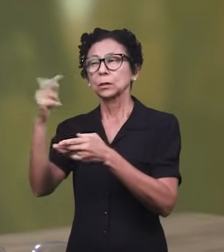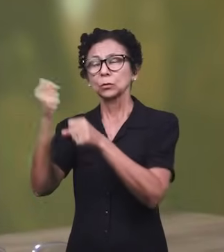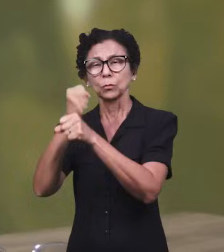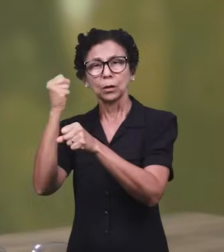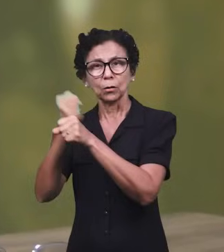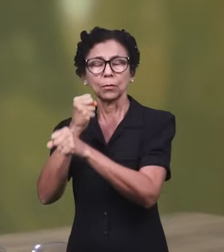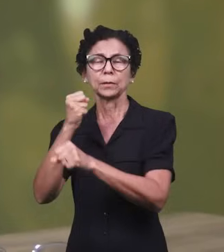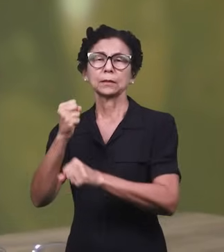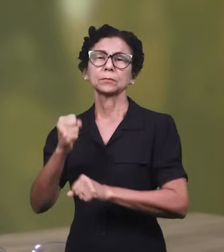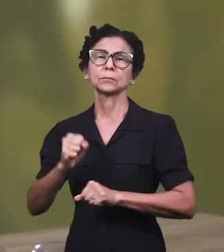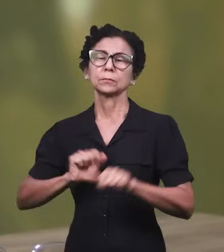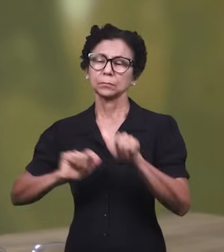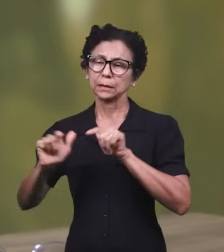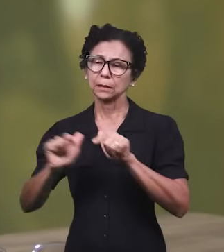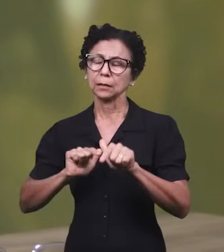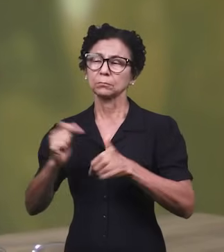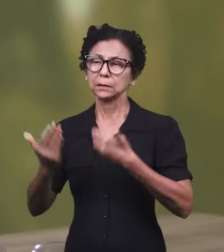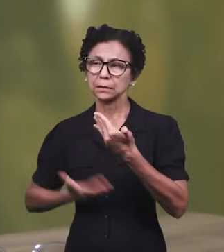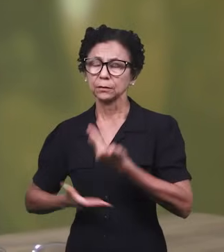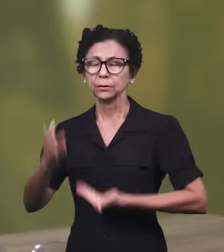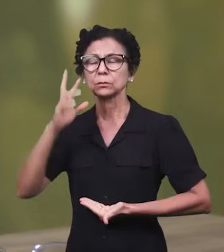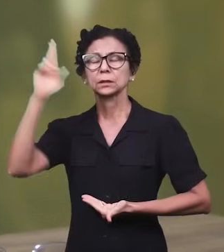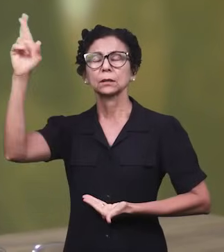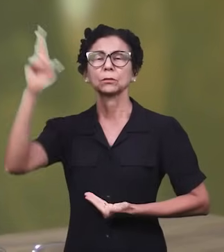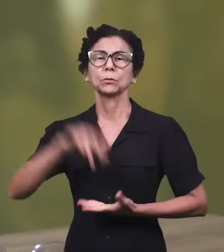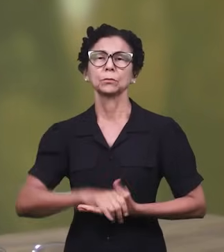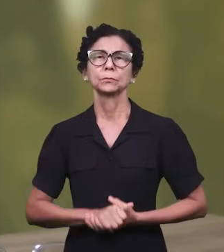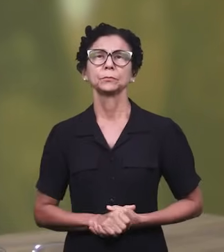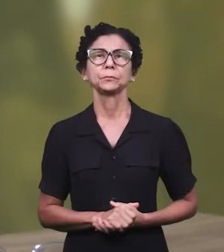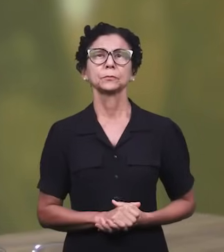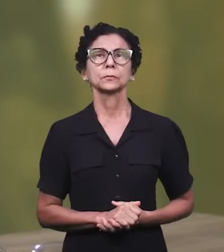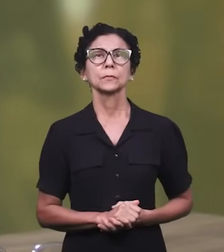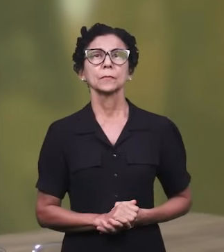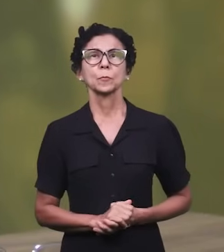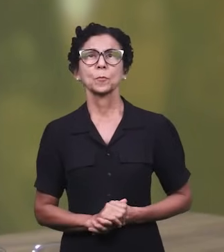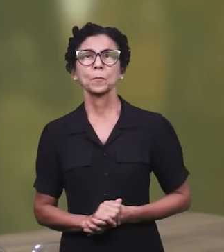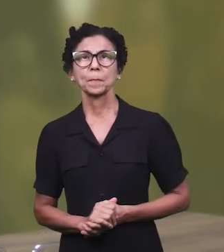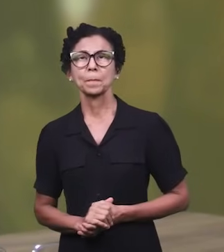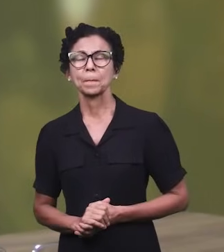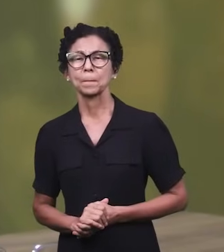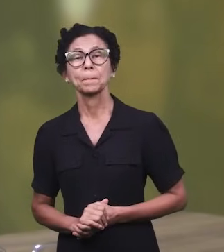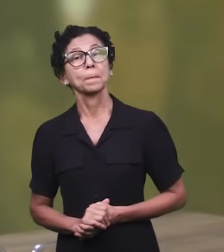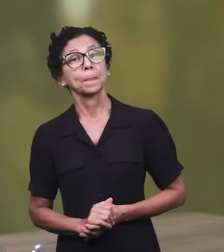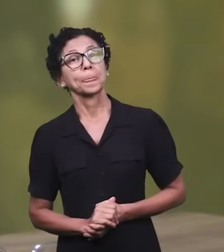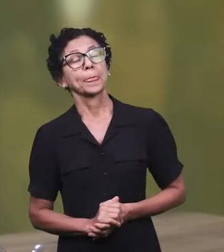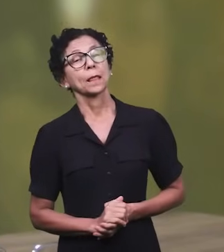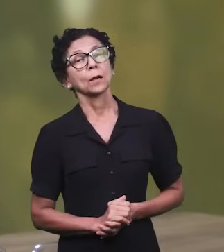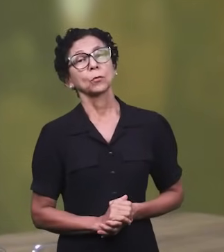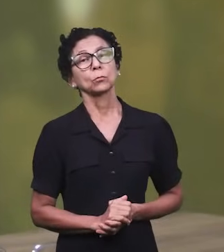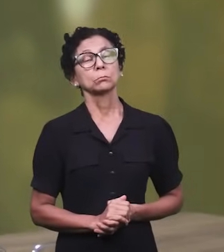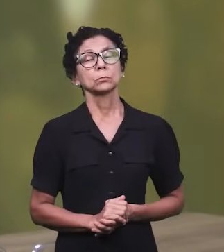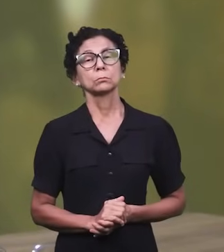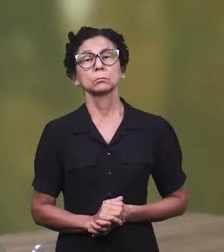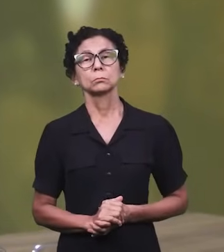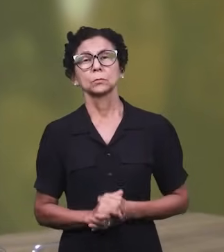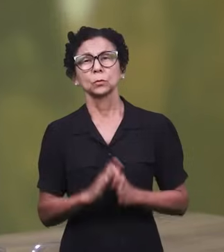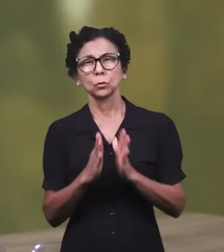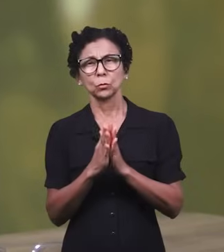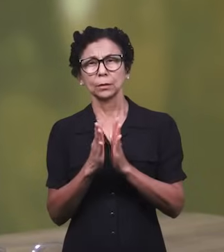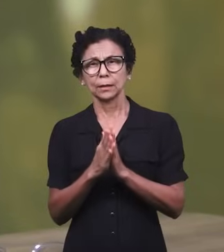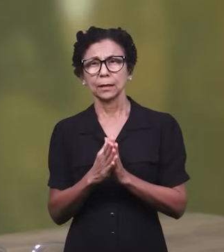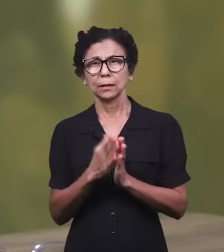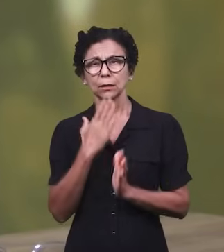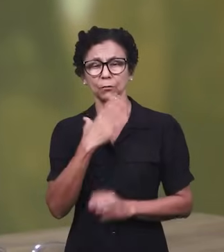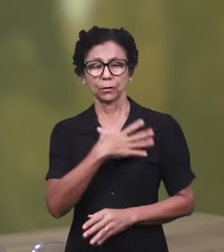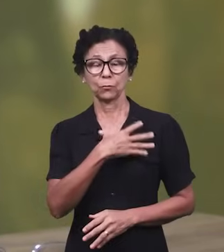fica para todos nós pais. Quando nós formos orar para os nossos filhos, inclua a obra na oração, inclua a obra no